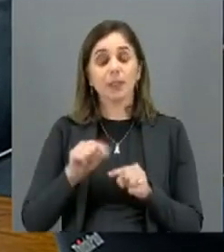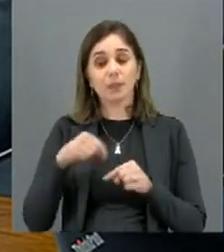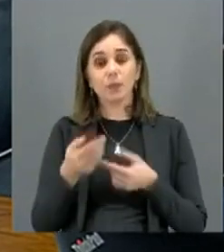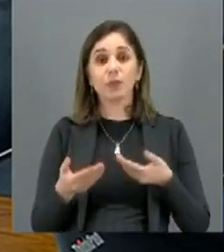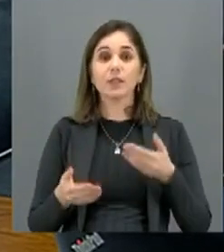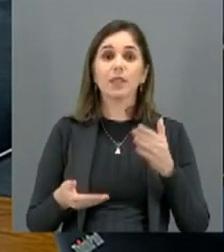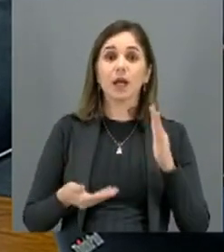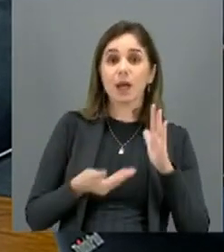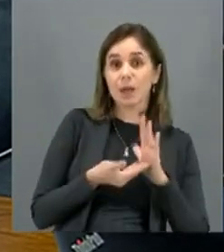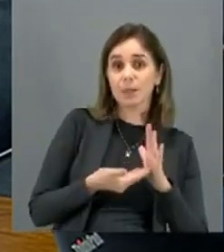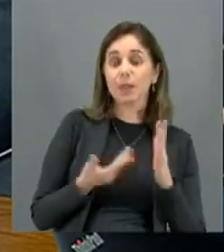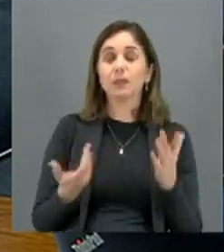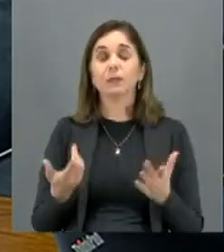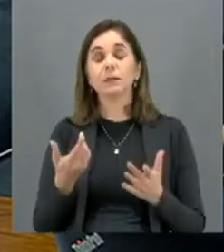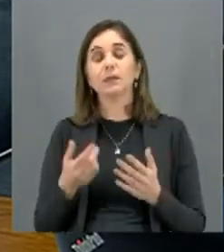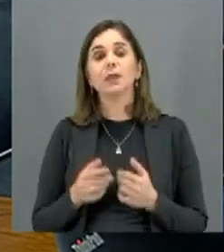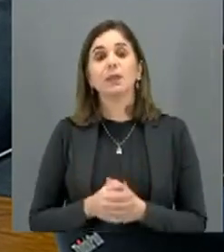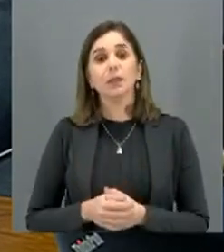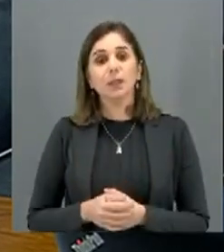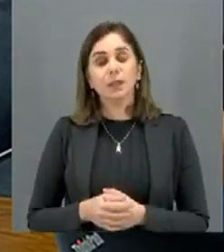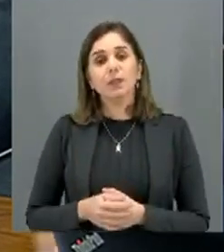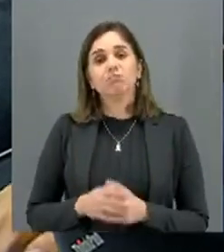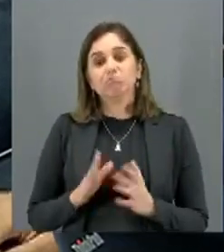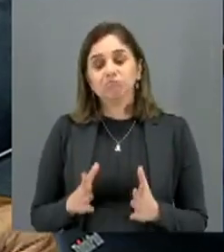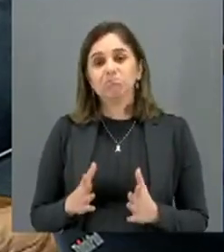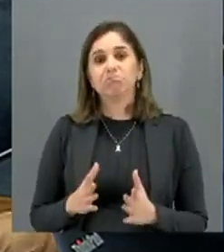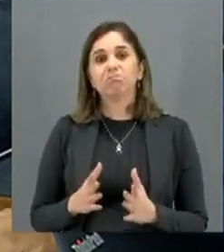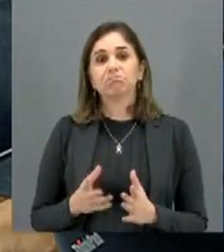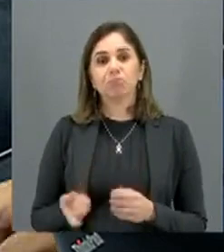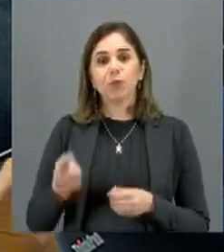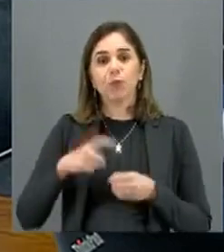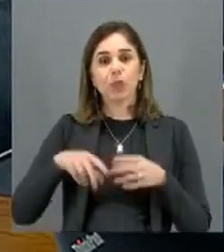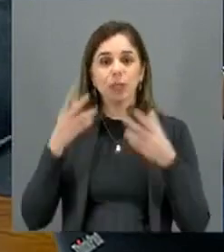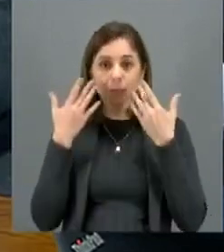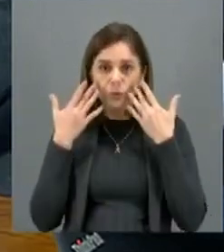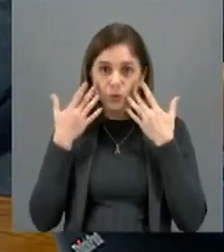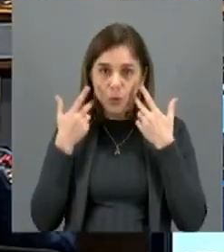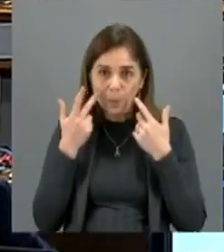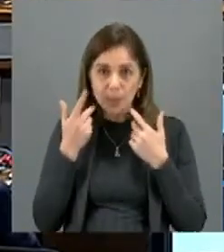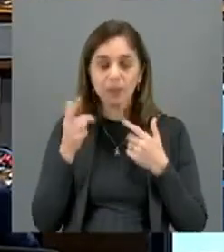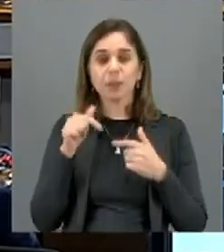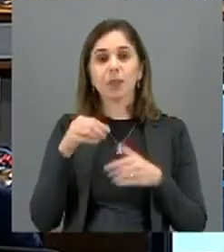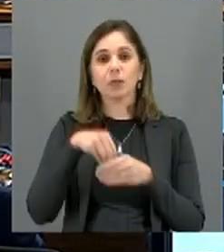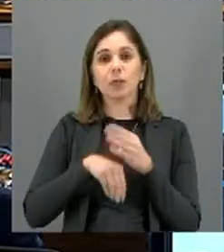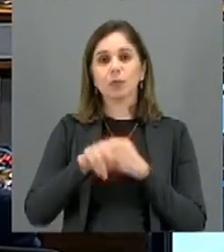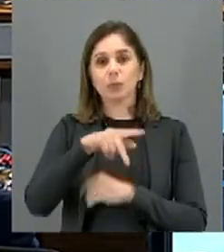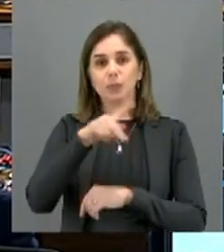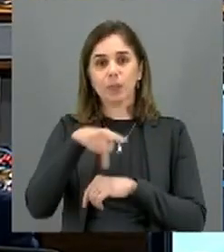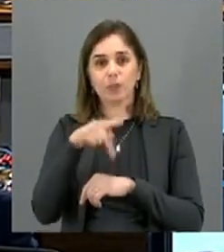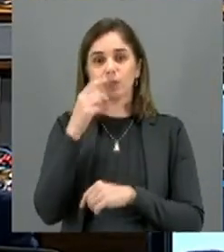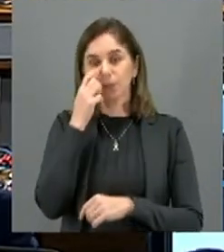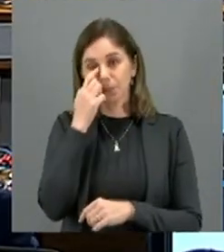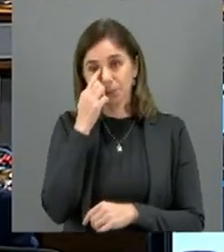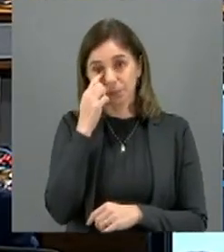para restabelecermos a normalidade dentro do nosso país. Com a palavra o senador Jorge Seife.